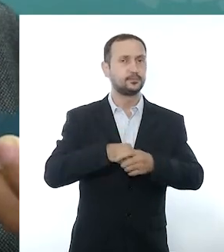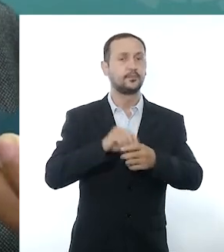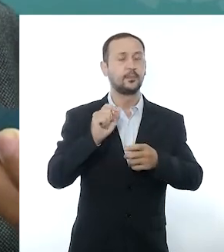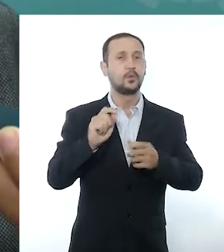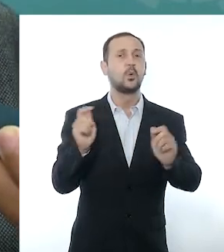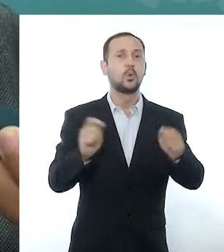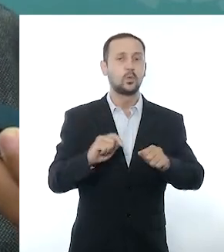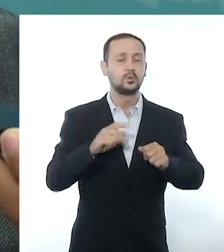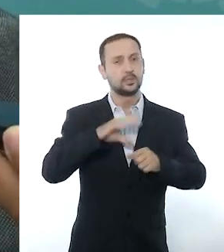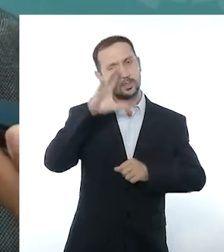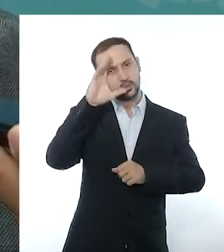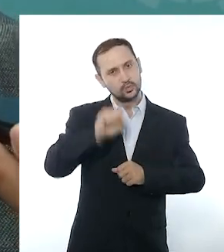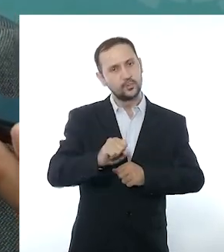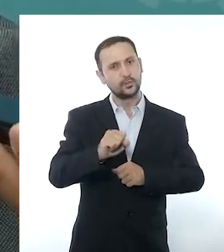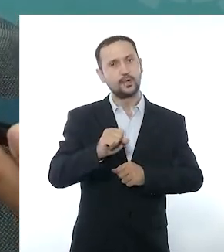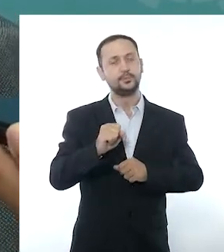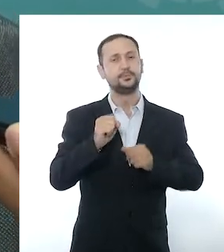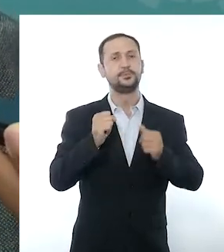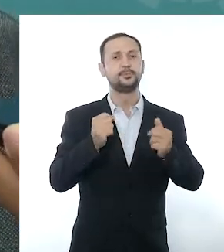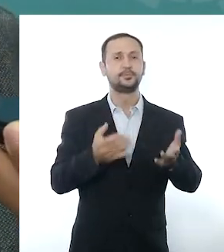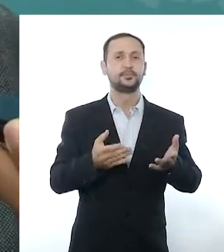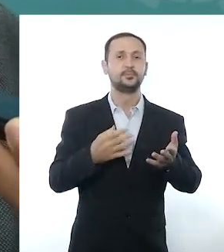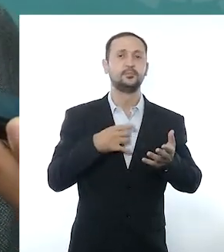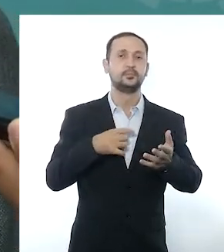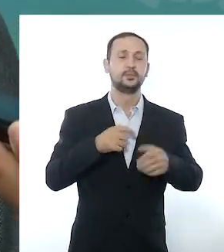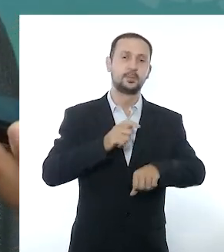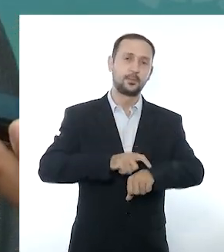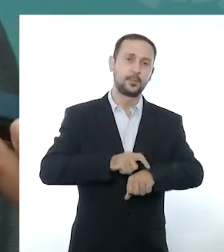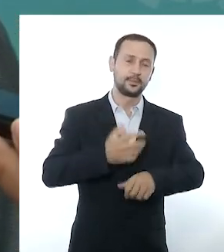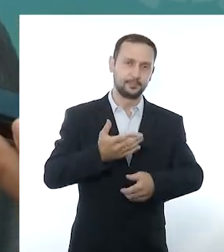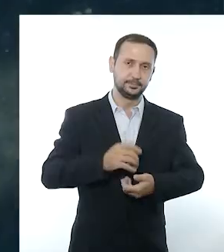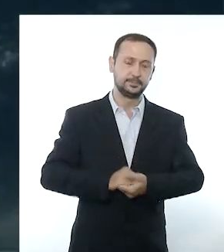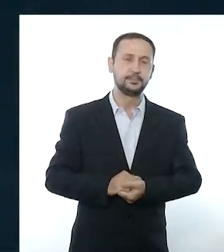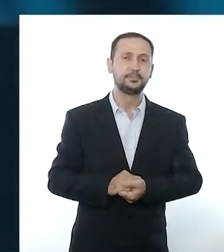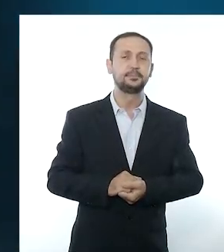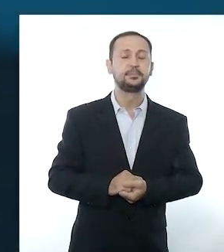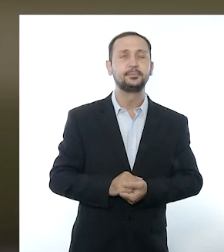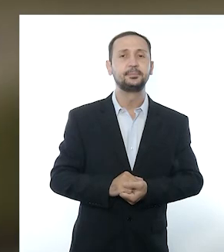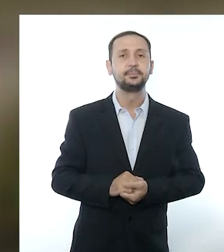lá para poder solucionar, resolver essa situação.